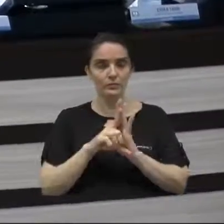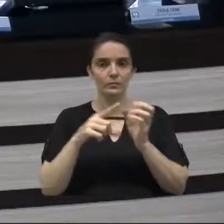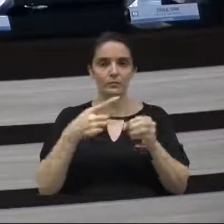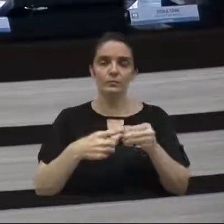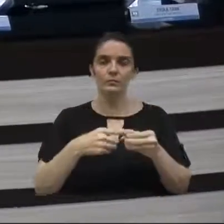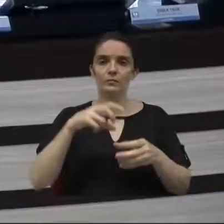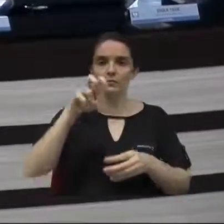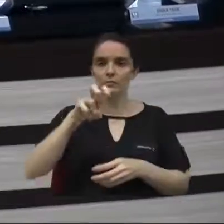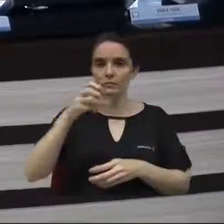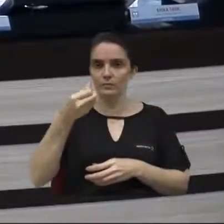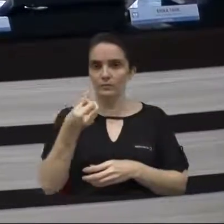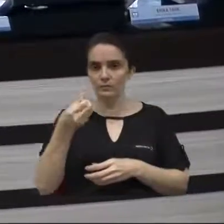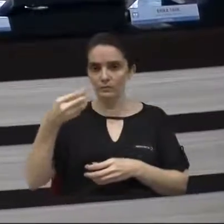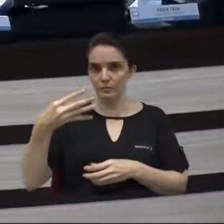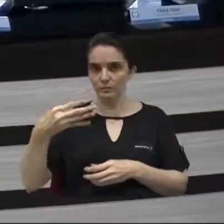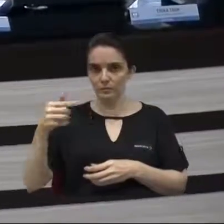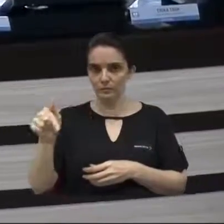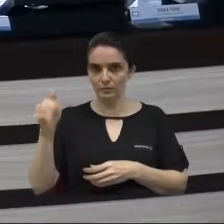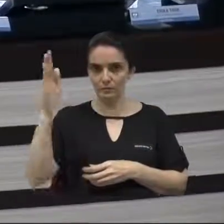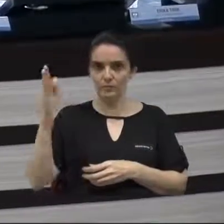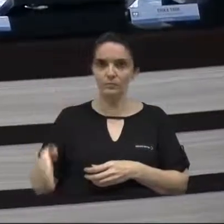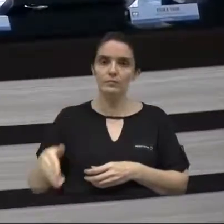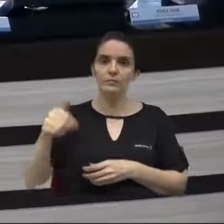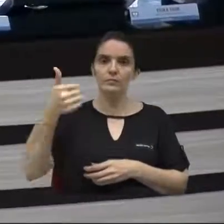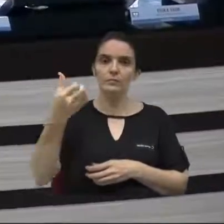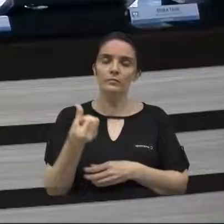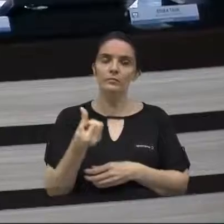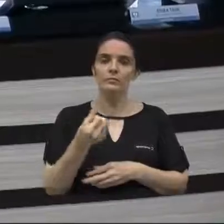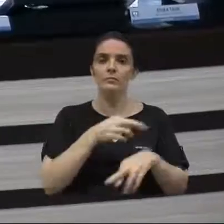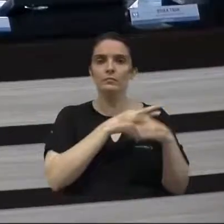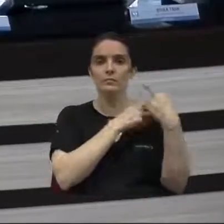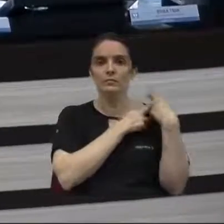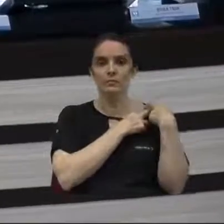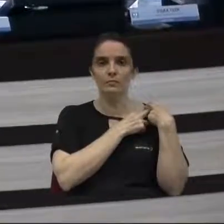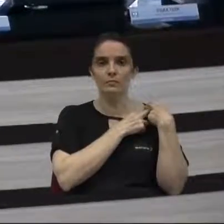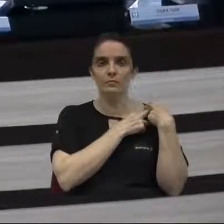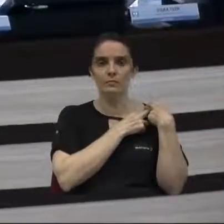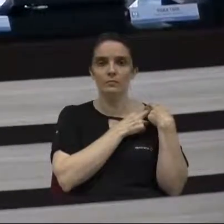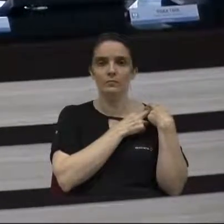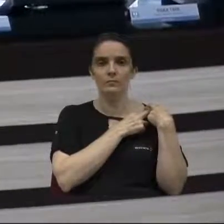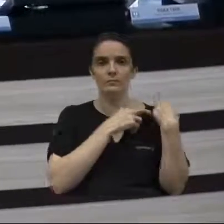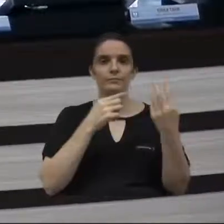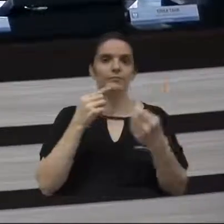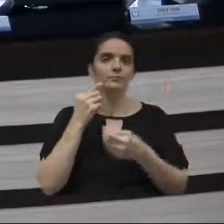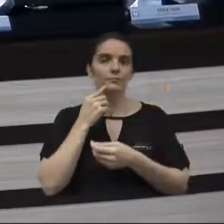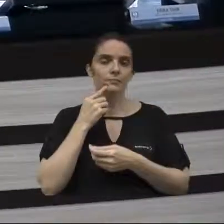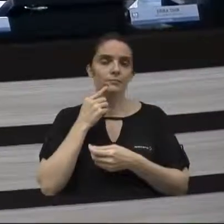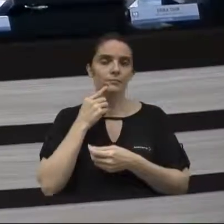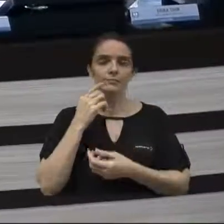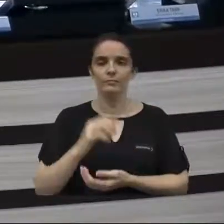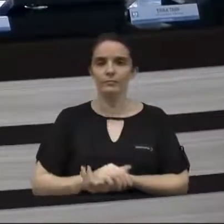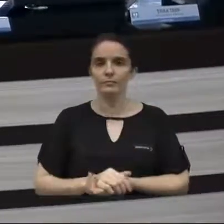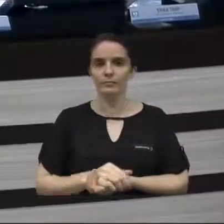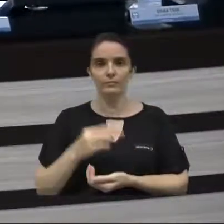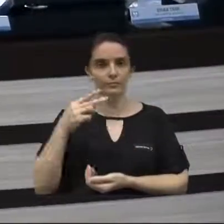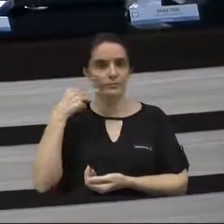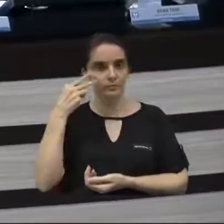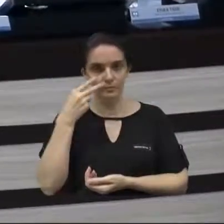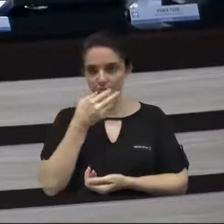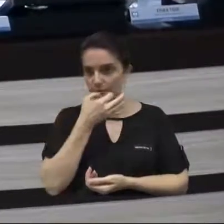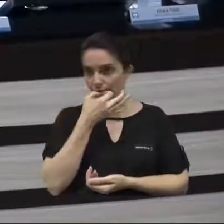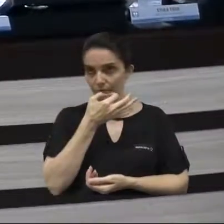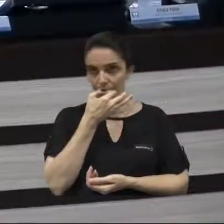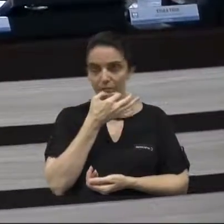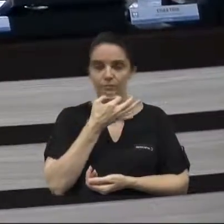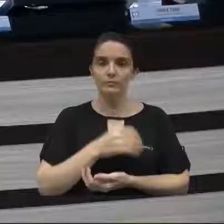Municipal 5647 de 2016, autoria do vereador Cleiton Aparecido da Silva. Algum vereador deseja